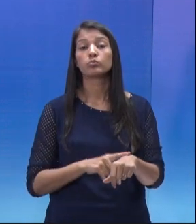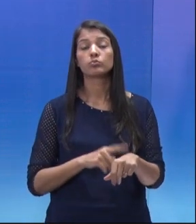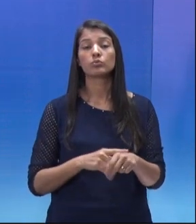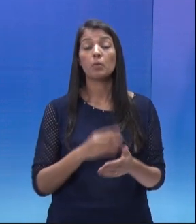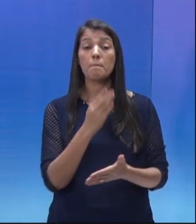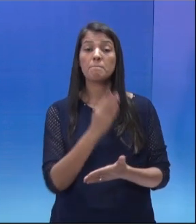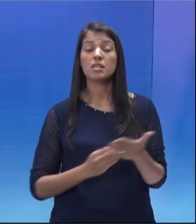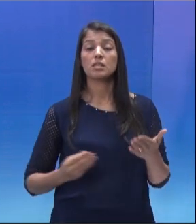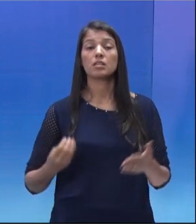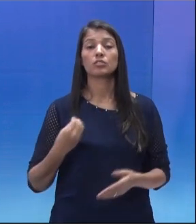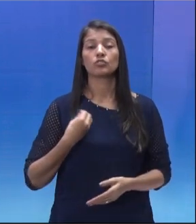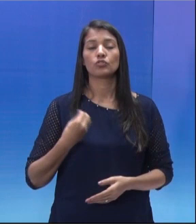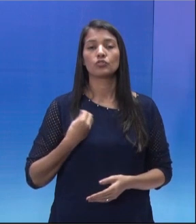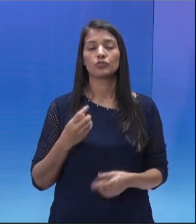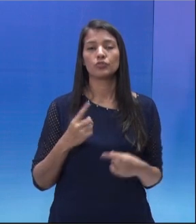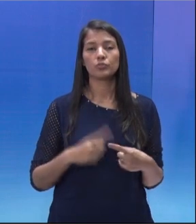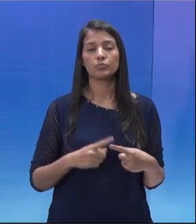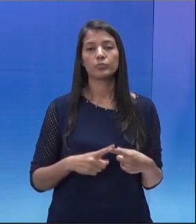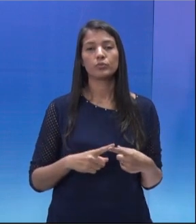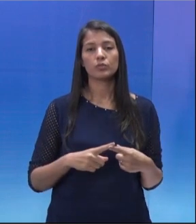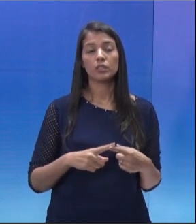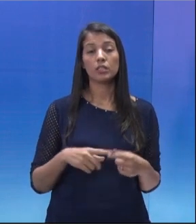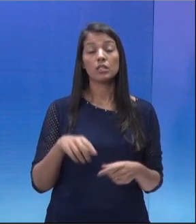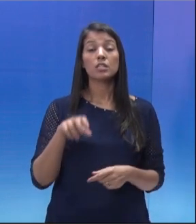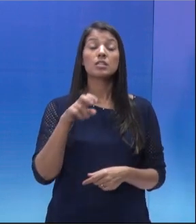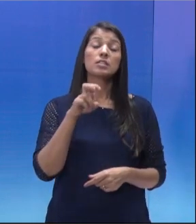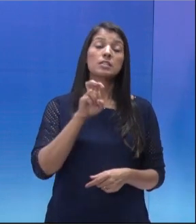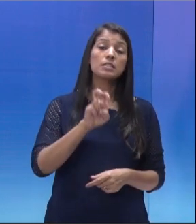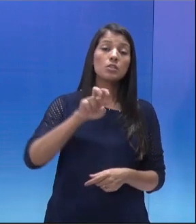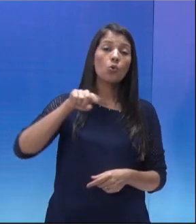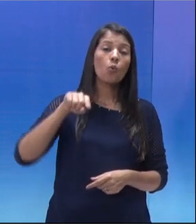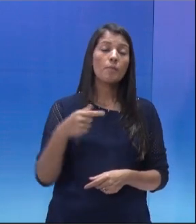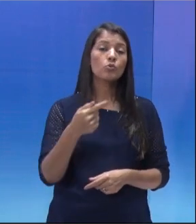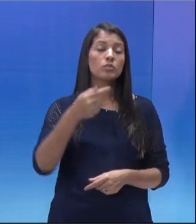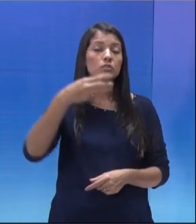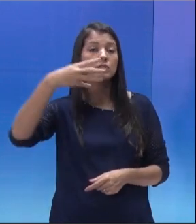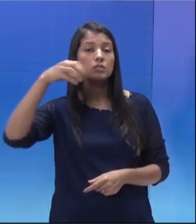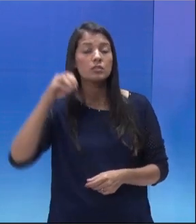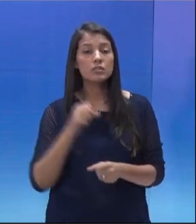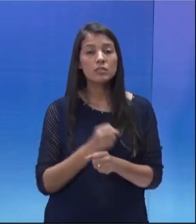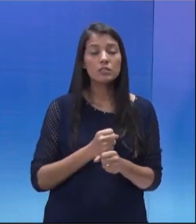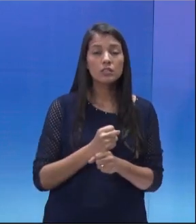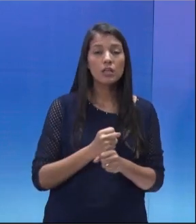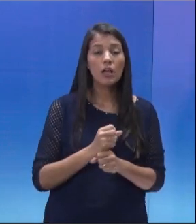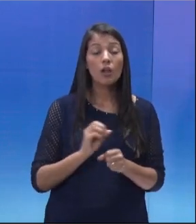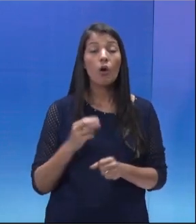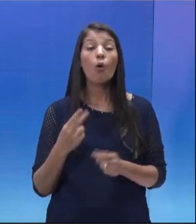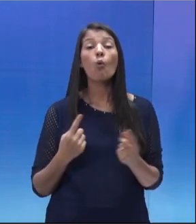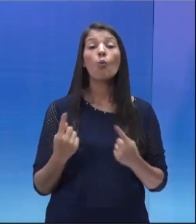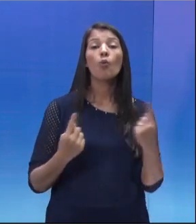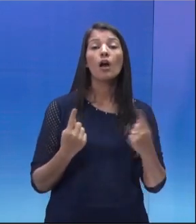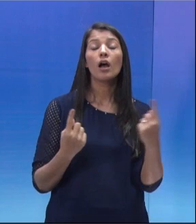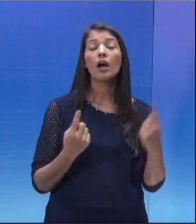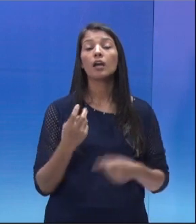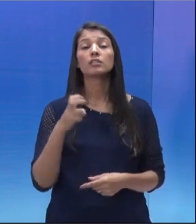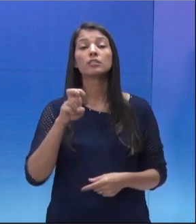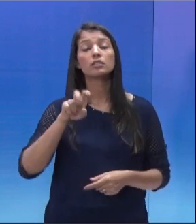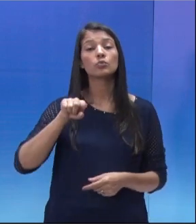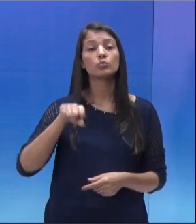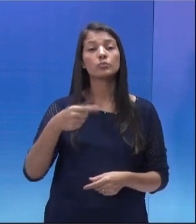nós chamamos de tempo de meia-vida, que, no caso em tela, vai ser de 5.730 anos, ou seja, a cada